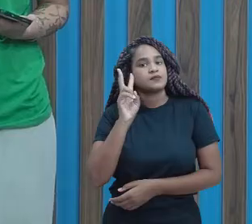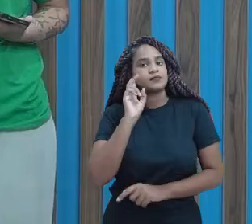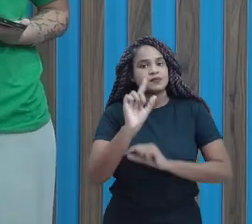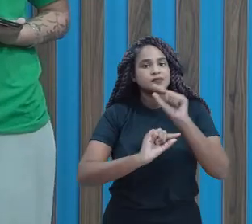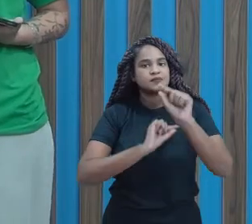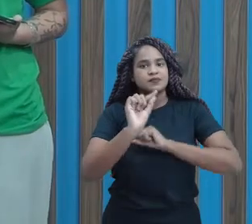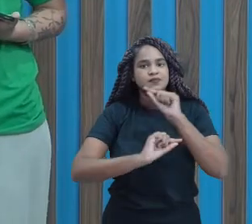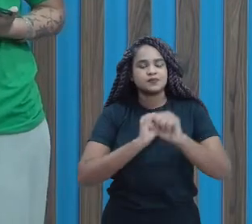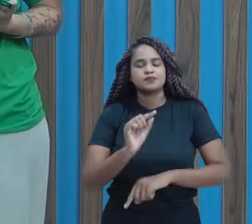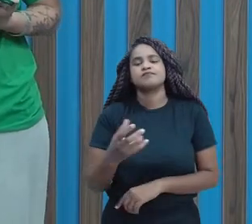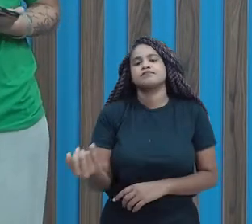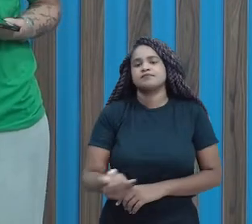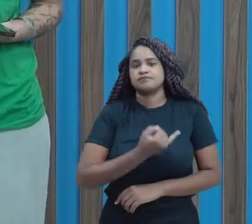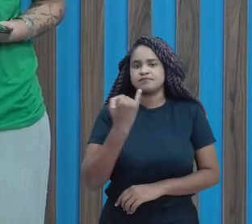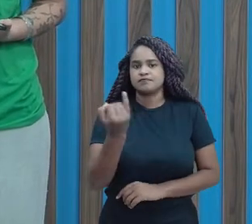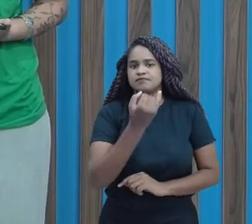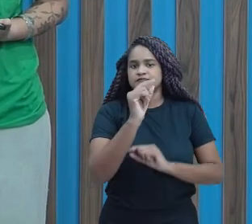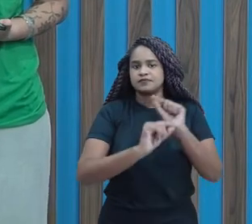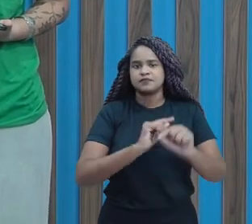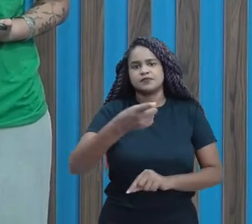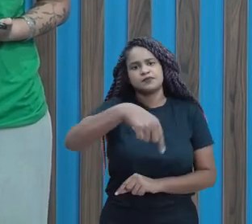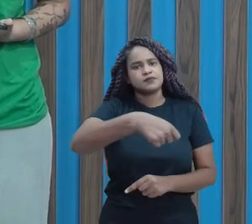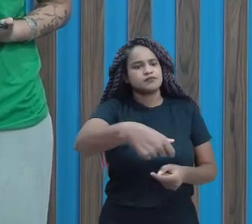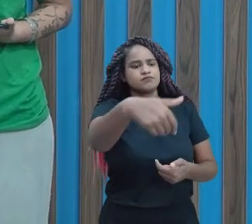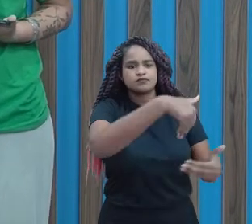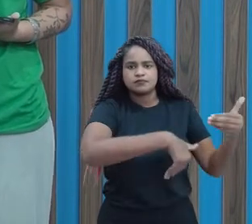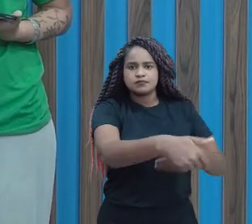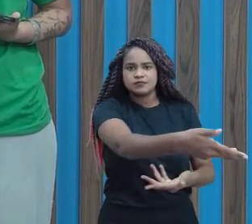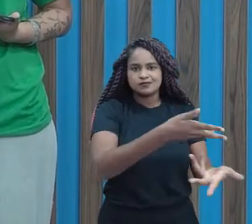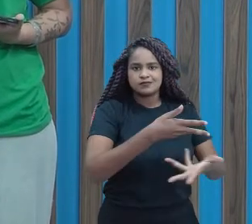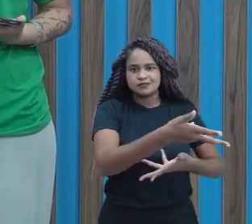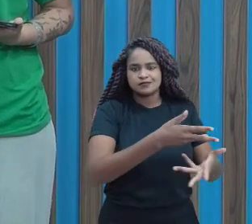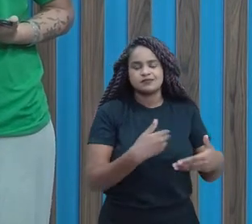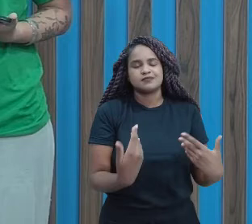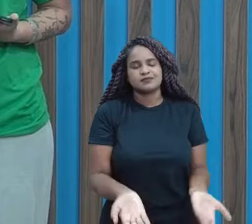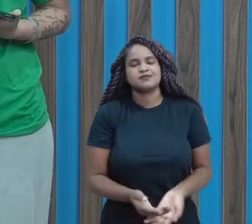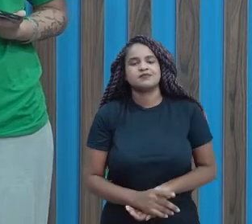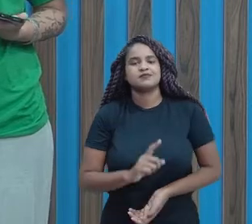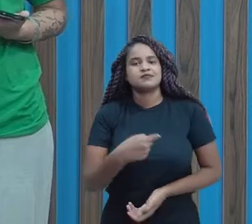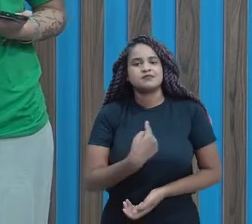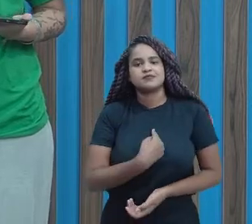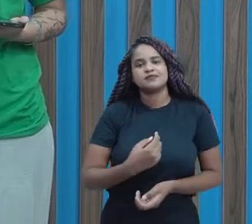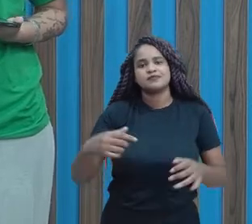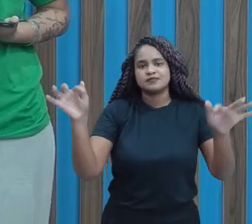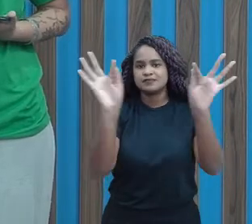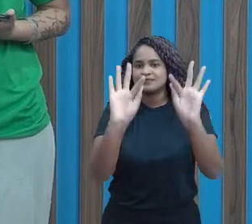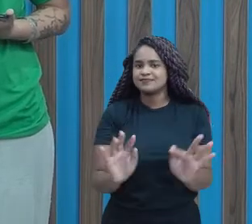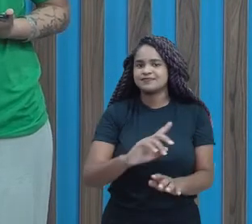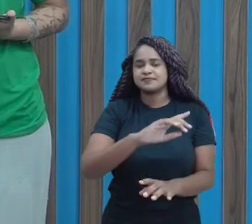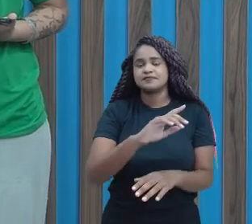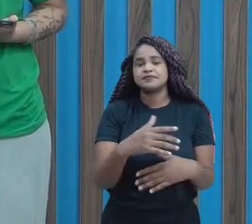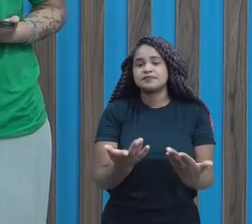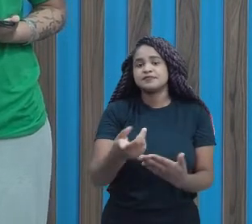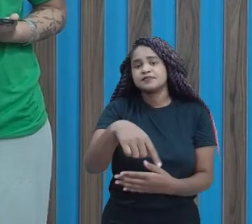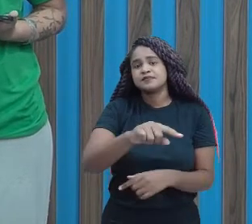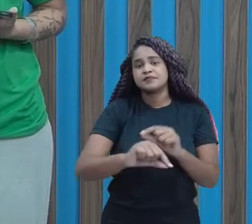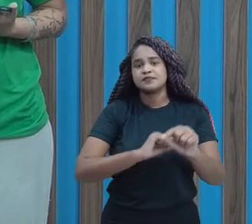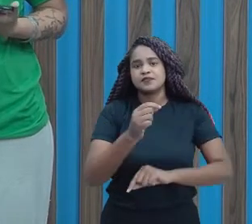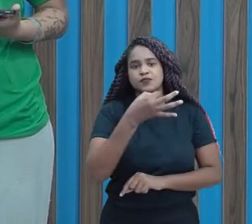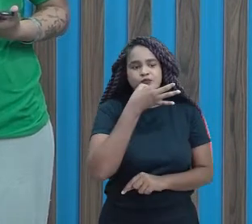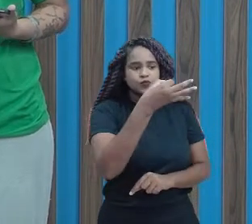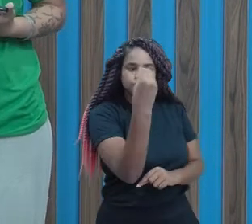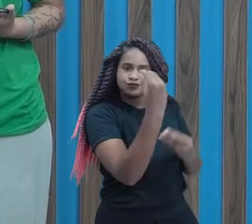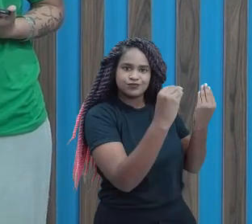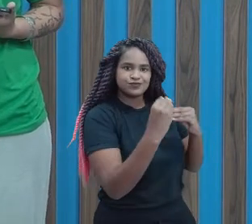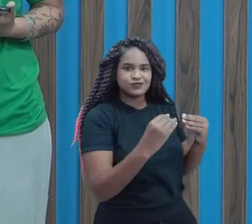sempre a vocês que é importantíssima a interação de vocês, né? A gente fica muito feliz quando vocês fazem